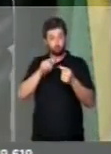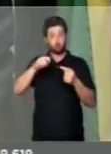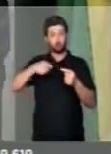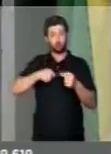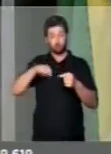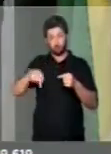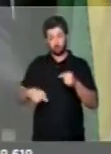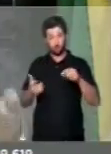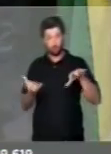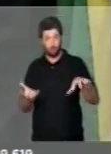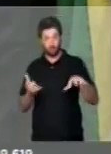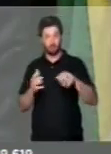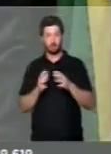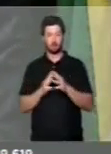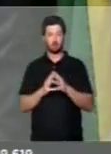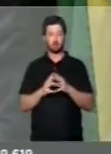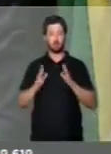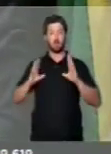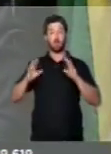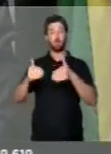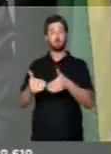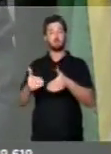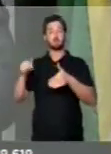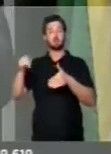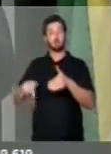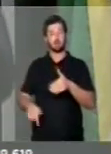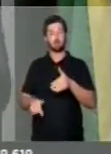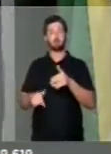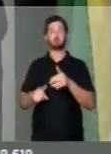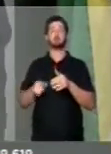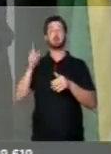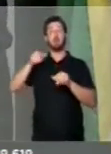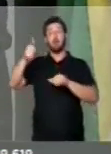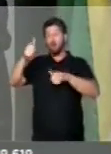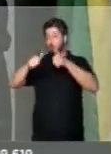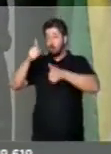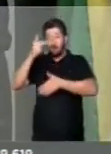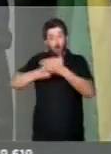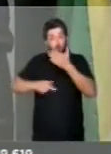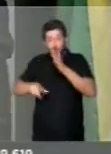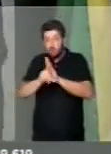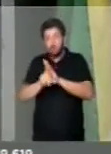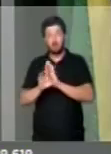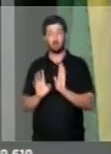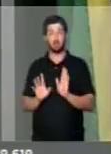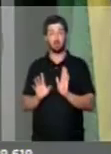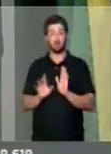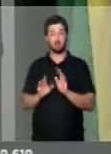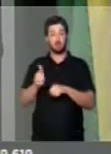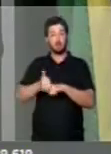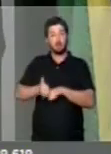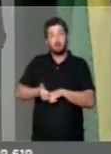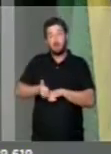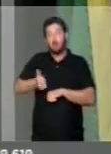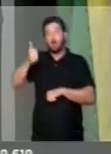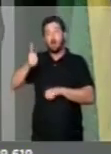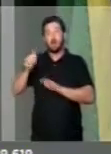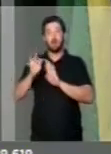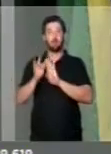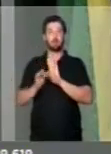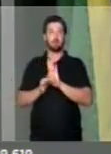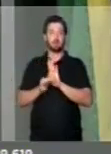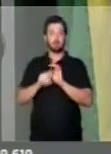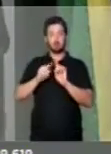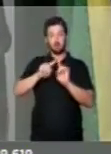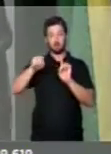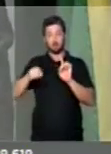parlamento, a razão de ser da comissão especial é analisar o projeto de lei e aprimorá-lo. Em